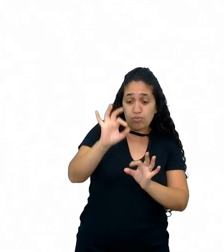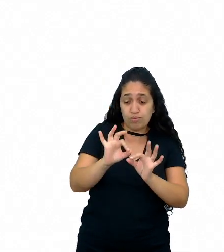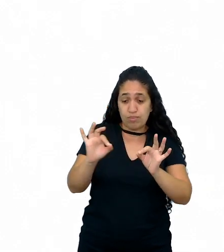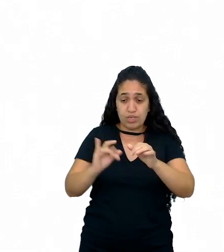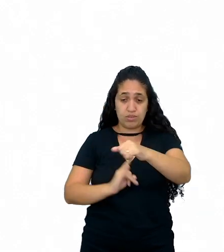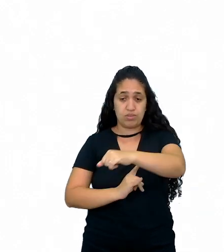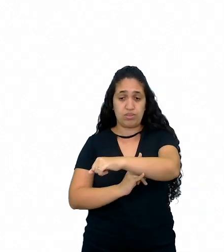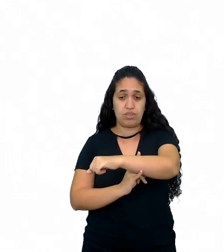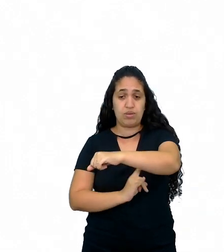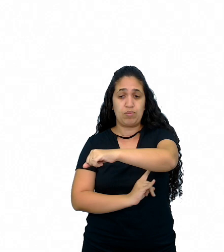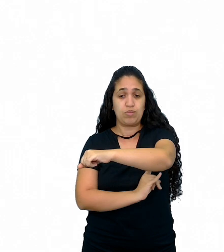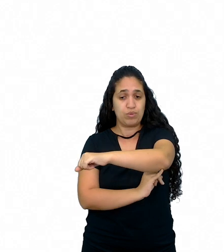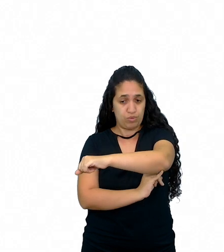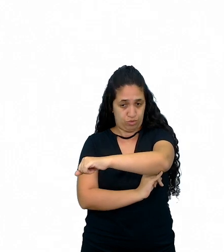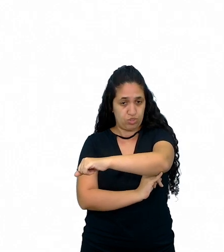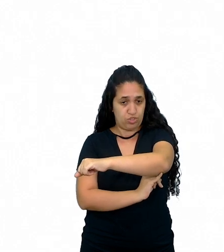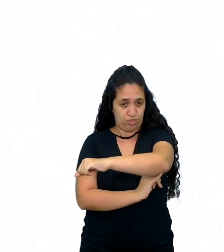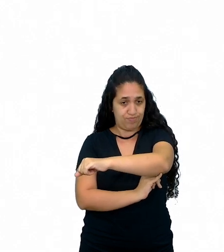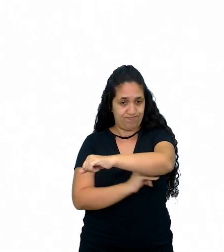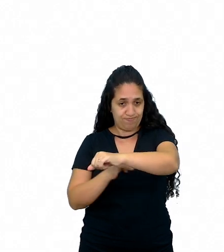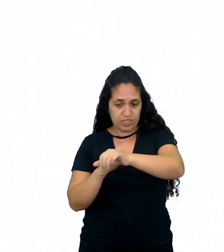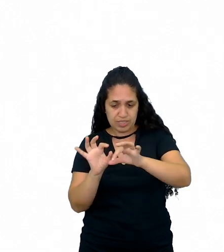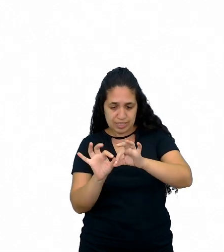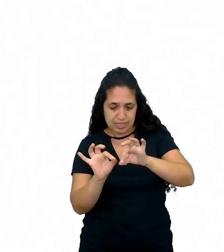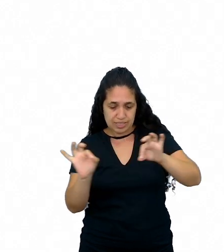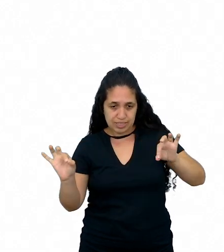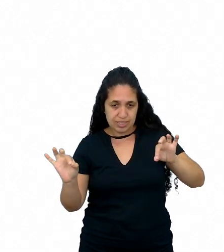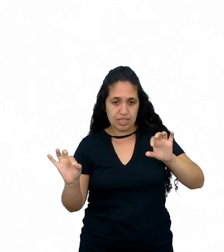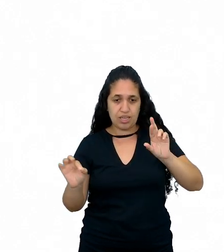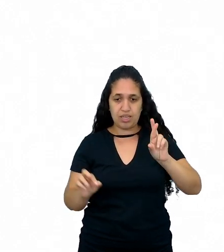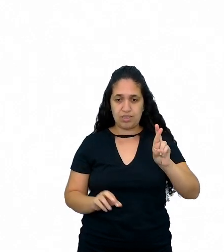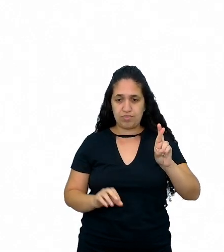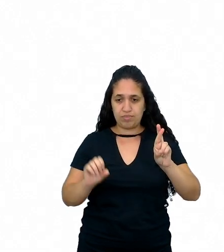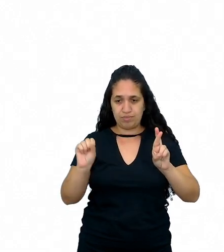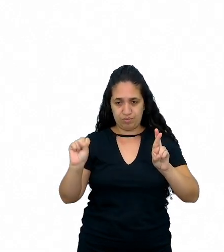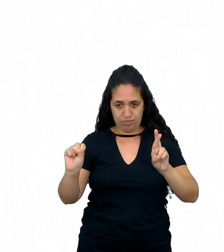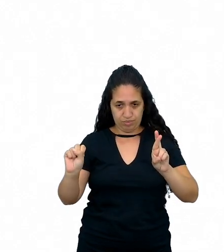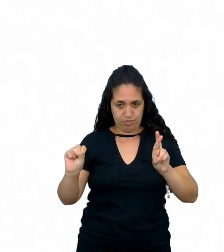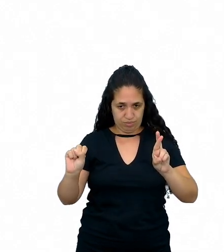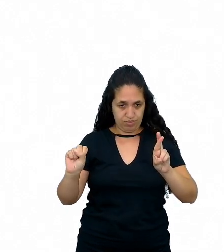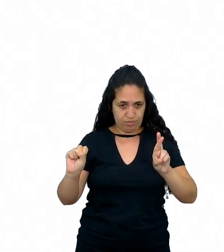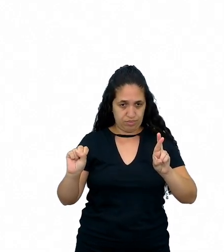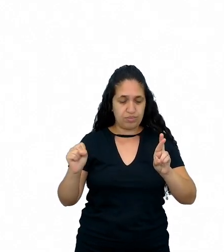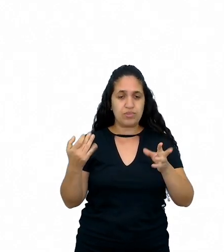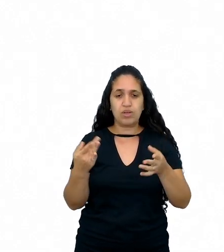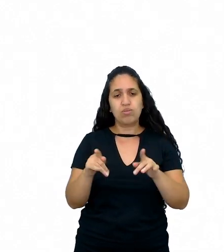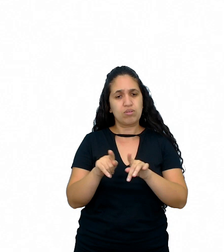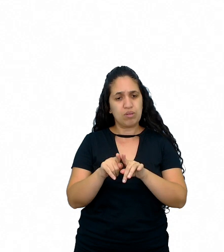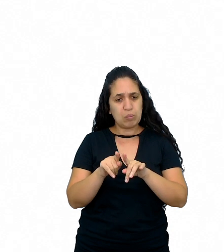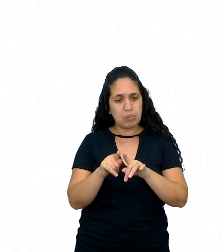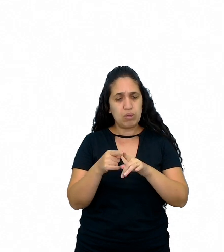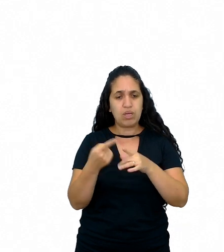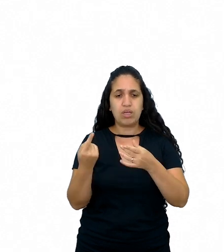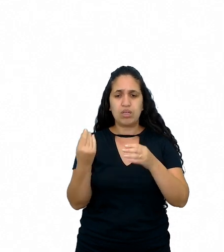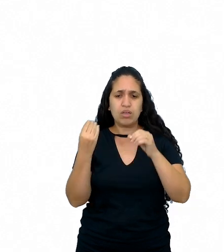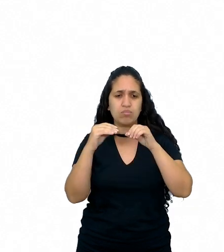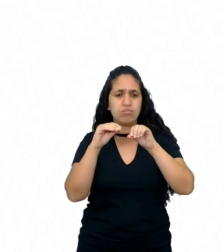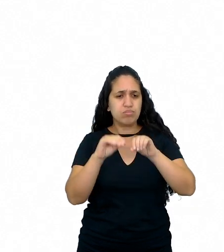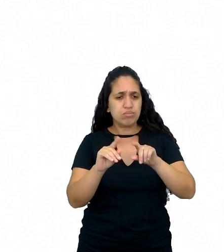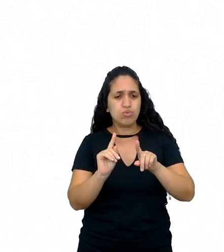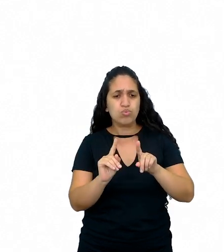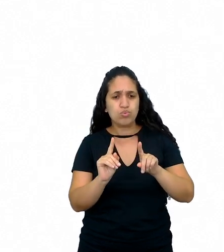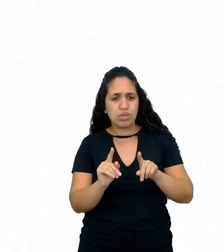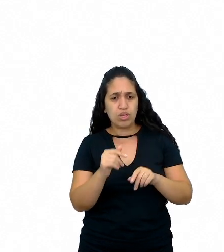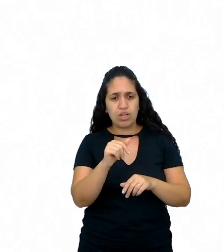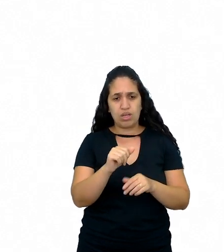ponte, indicada pelo segmento RS. Então, aqui eu também faço o quê? Eu também aplico o quê? Aqui,